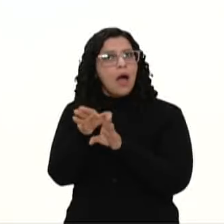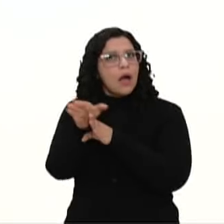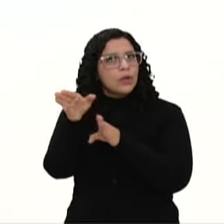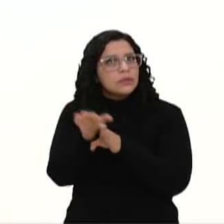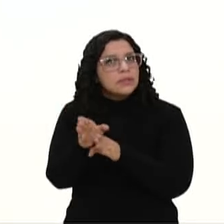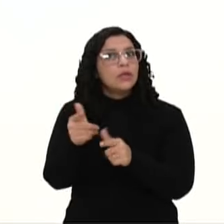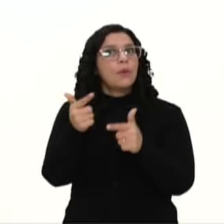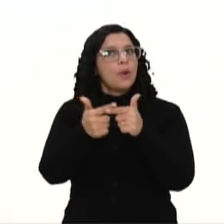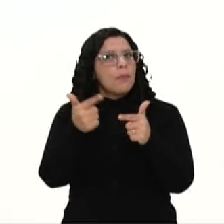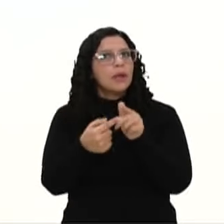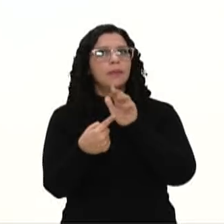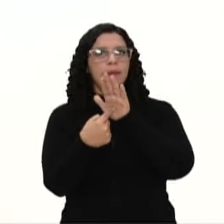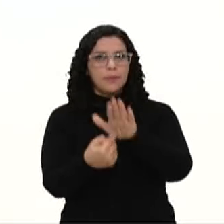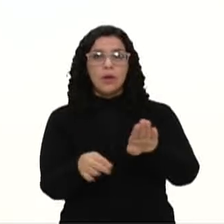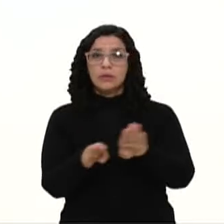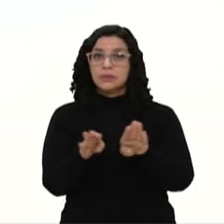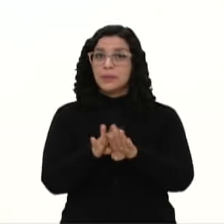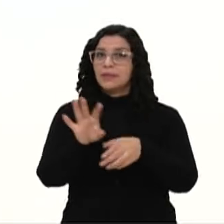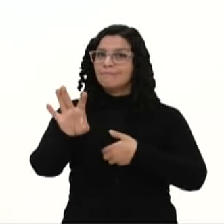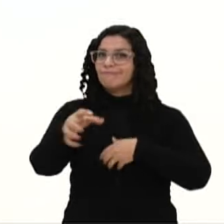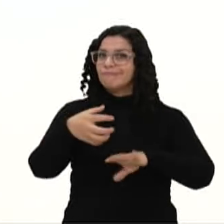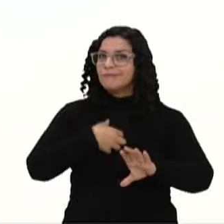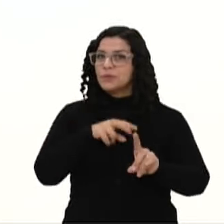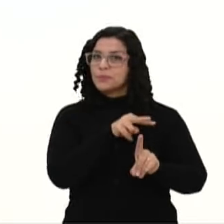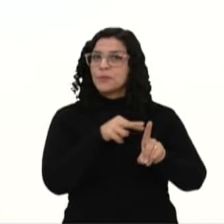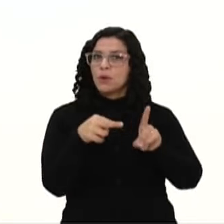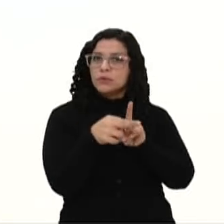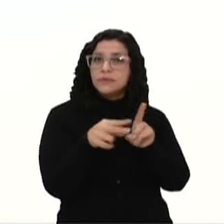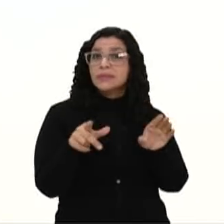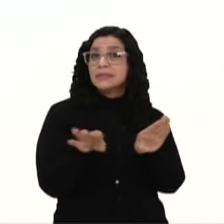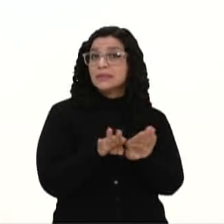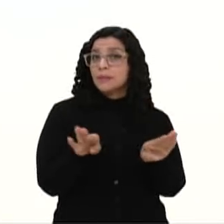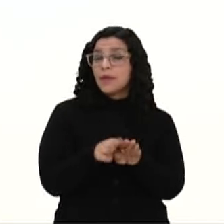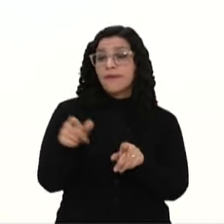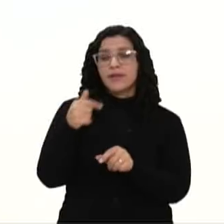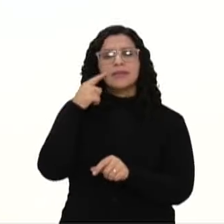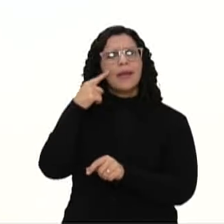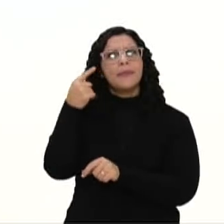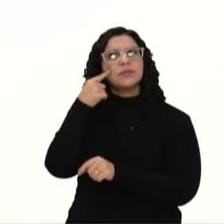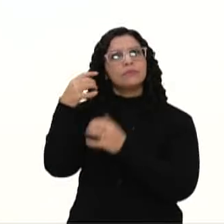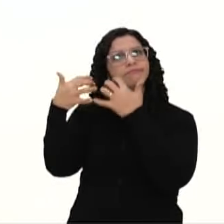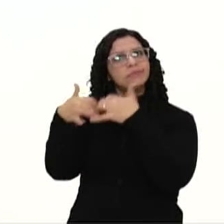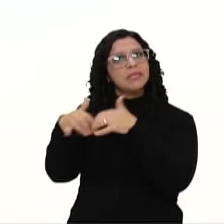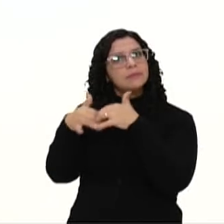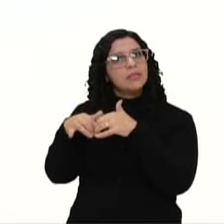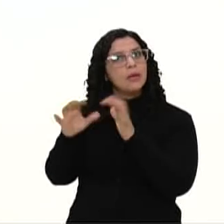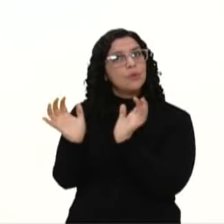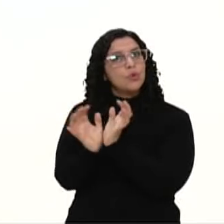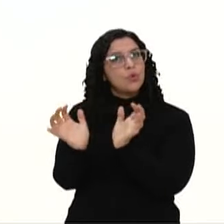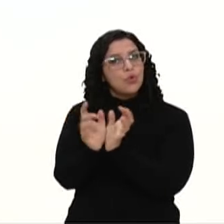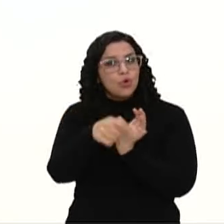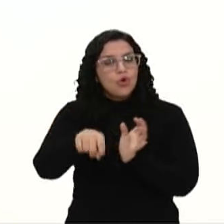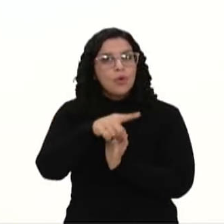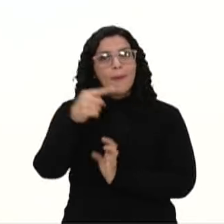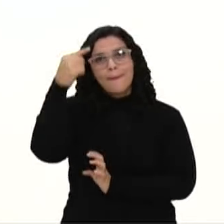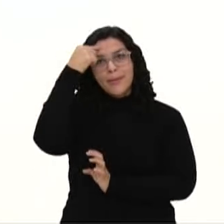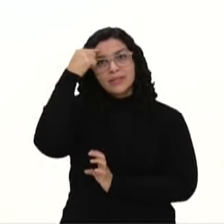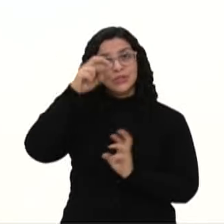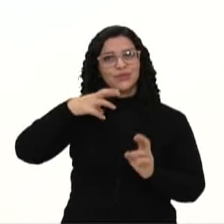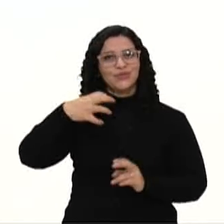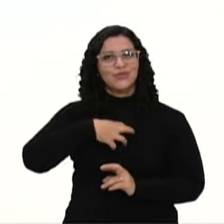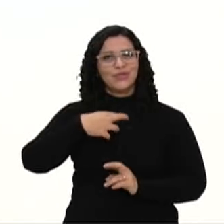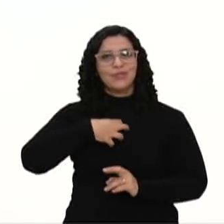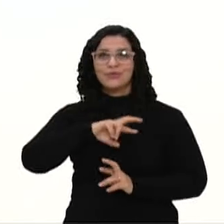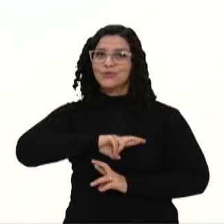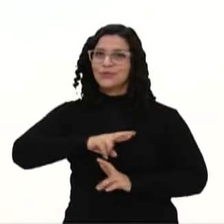um problema, sensibilizar sobre um ponto de vista e levar a uma reflexão para a mudança de maneira de pensar.